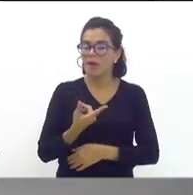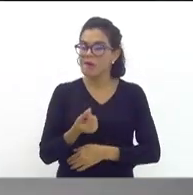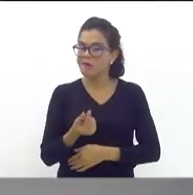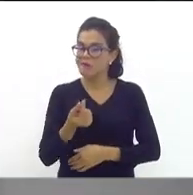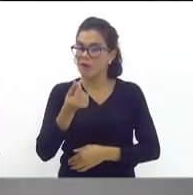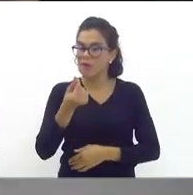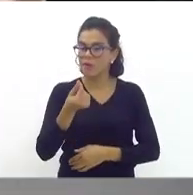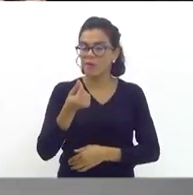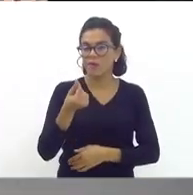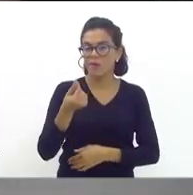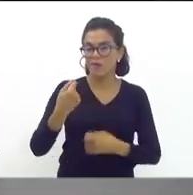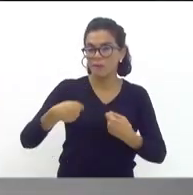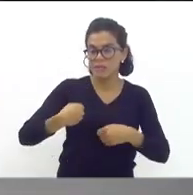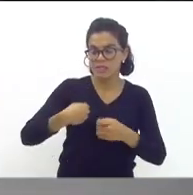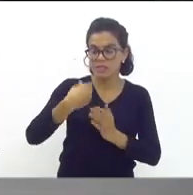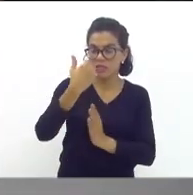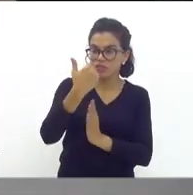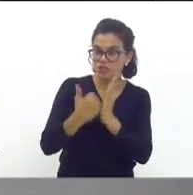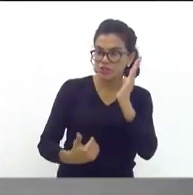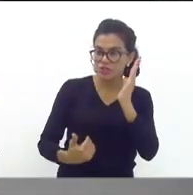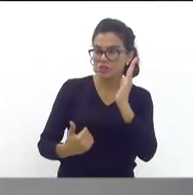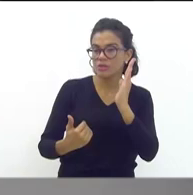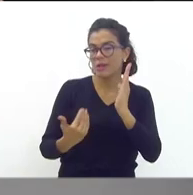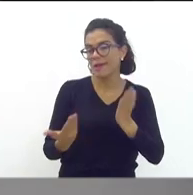ser descontado